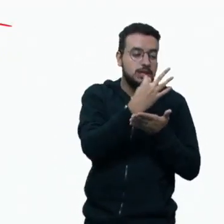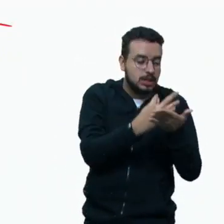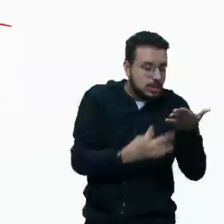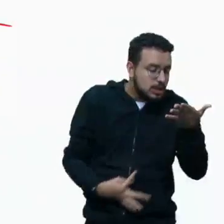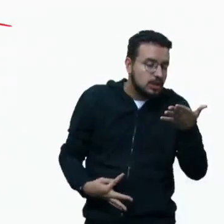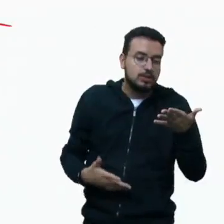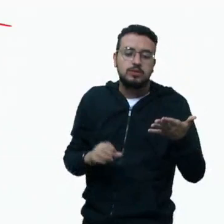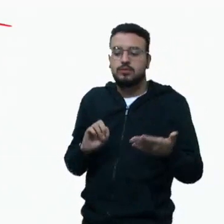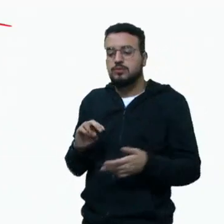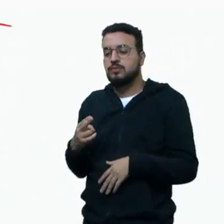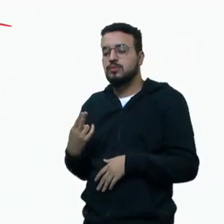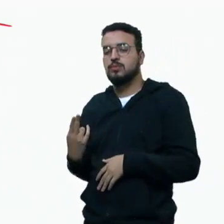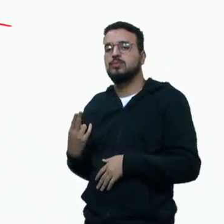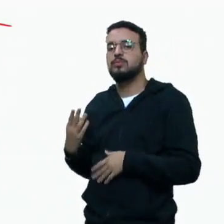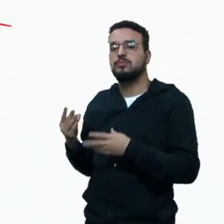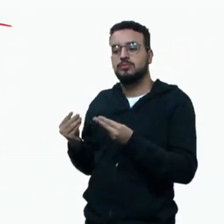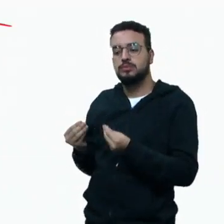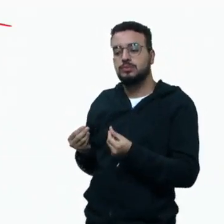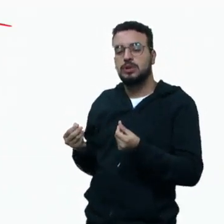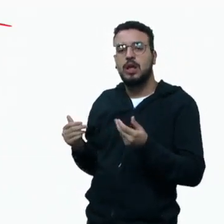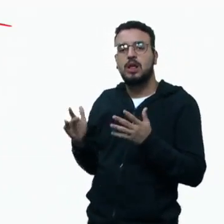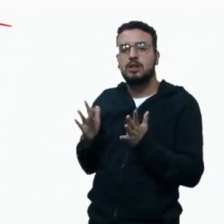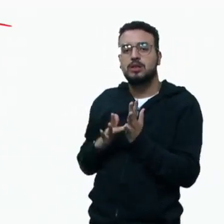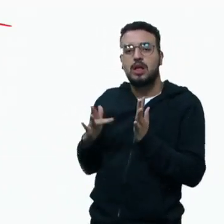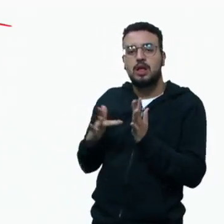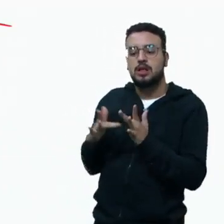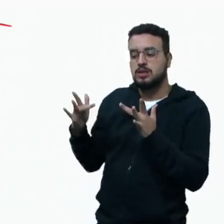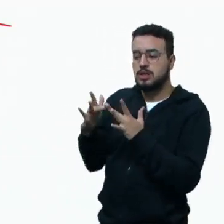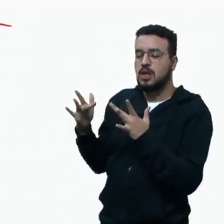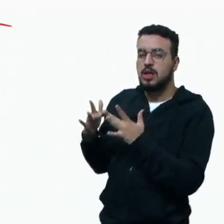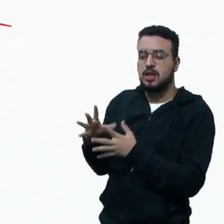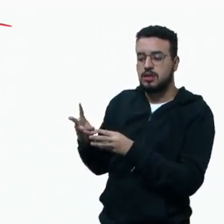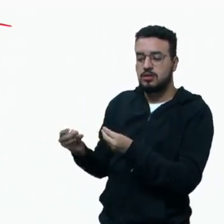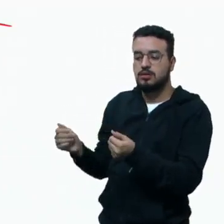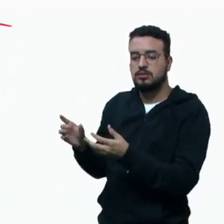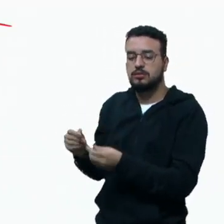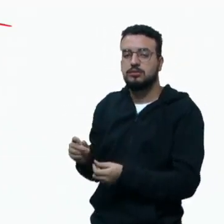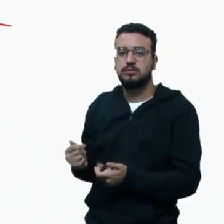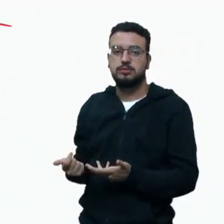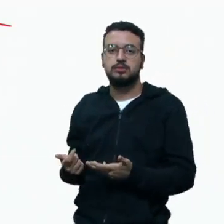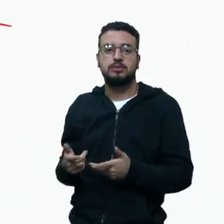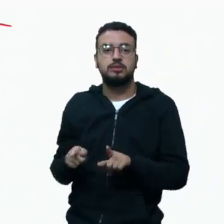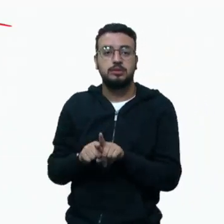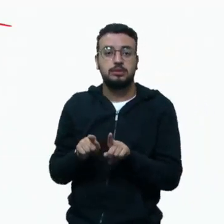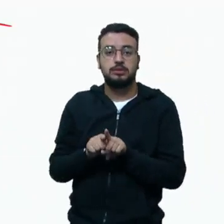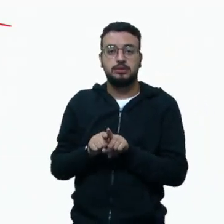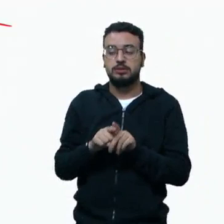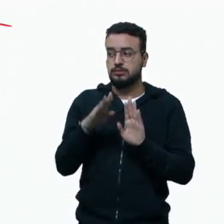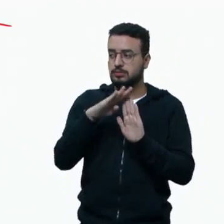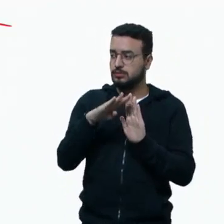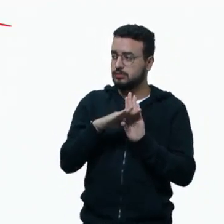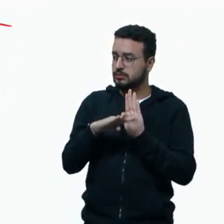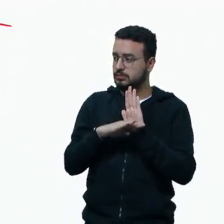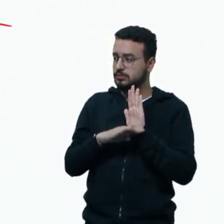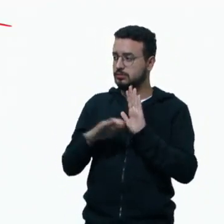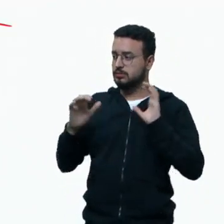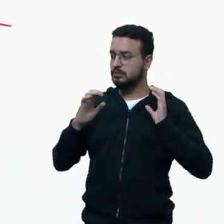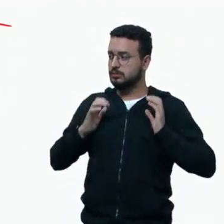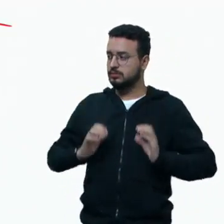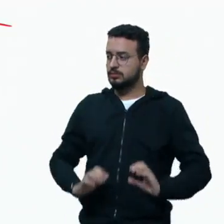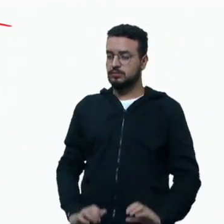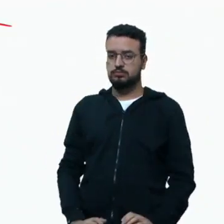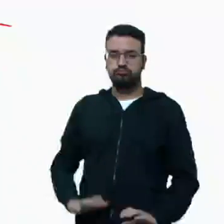do seu tato, então daqui a pouco eu vou falar isso para vocês. E programação do comportamento